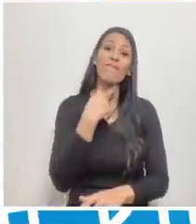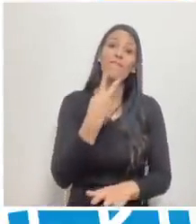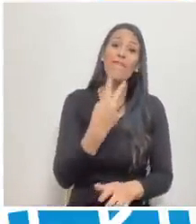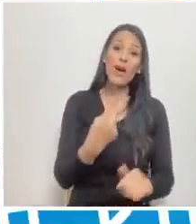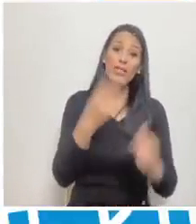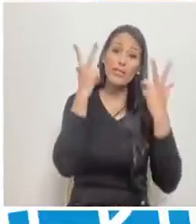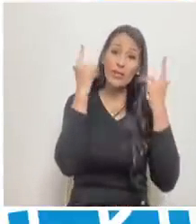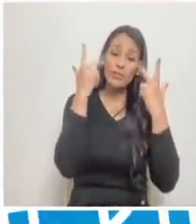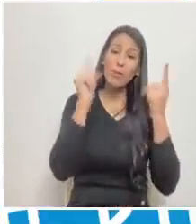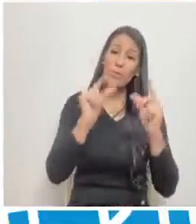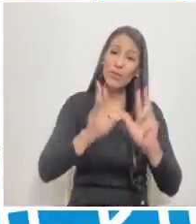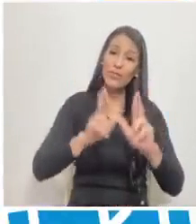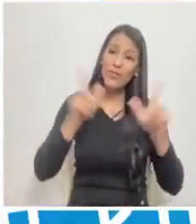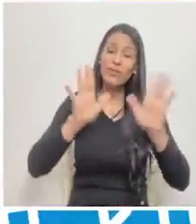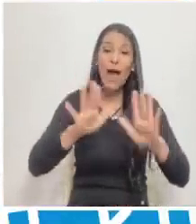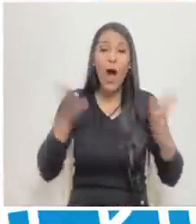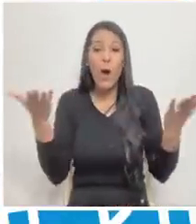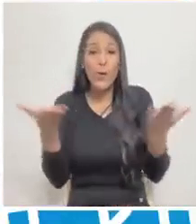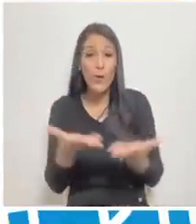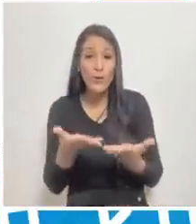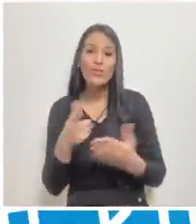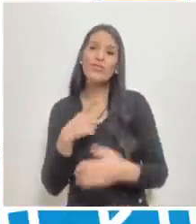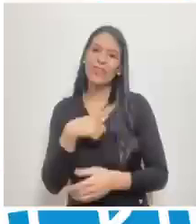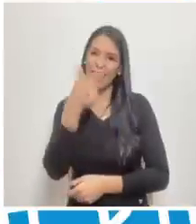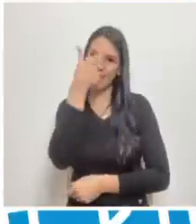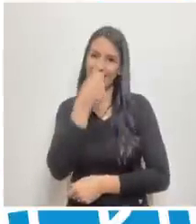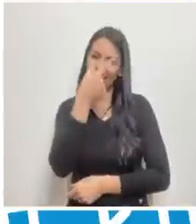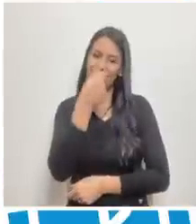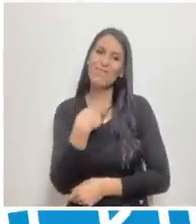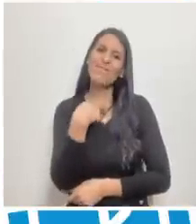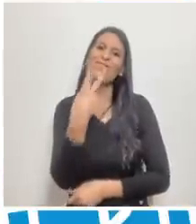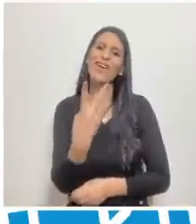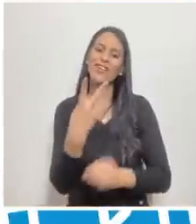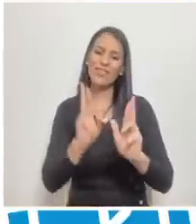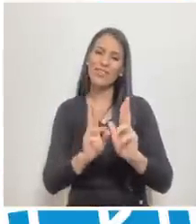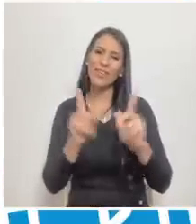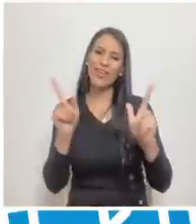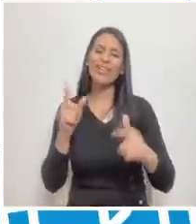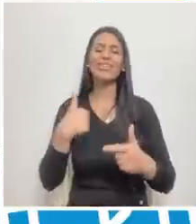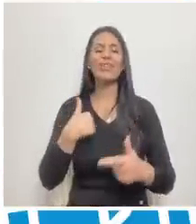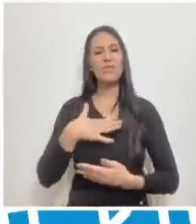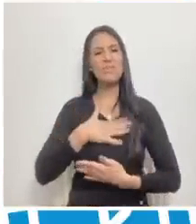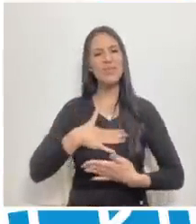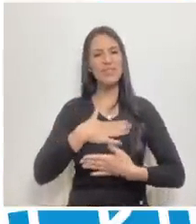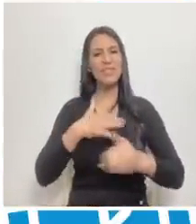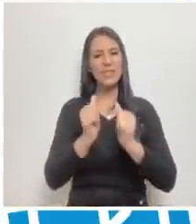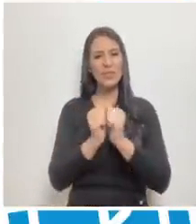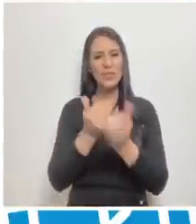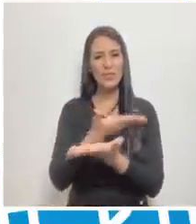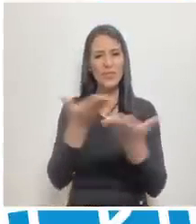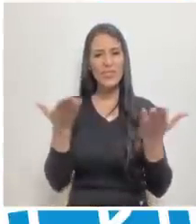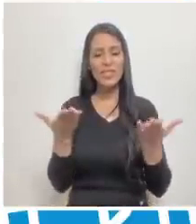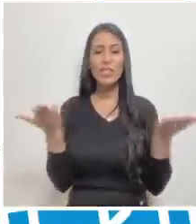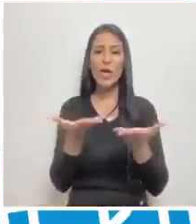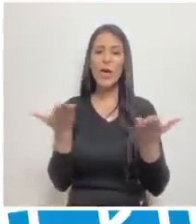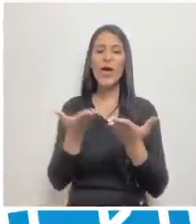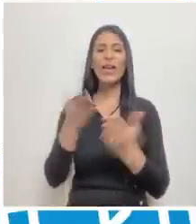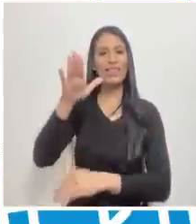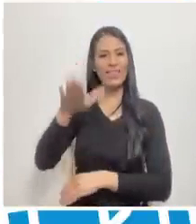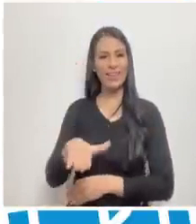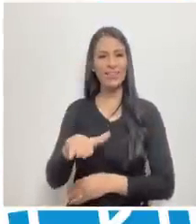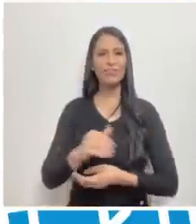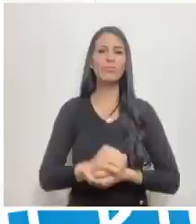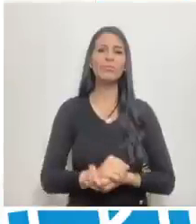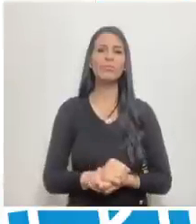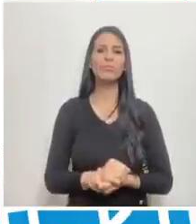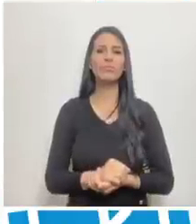assim. Então, é um prazer estar aqui com vocês nessa tarde. Nós